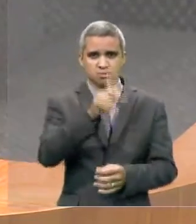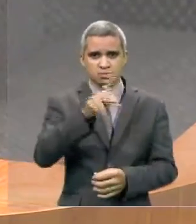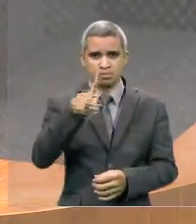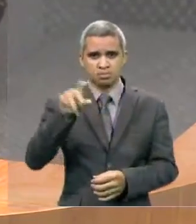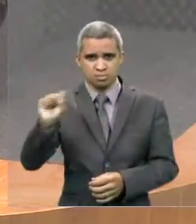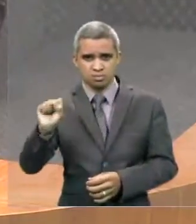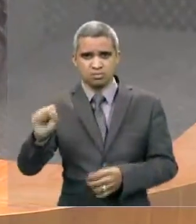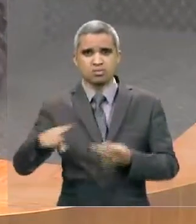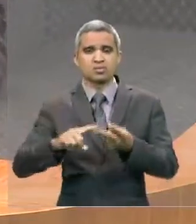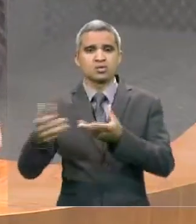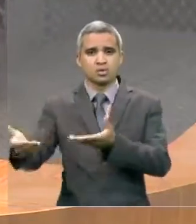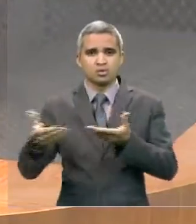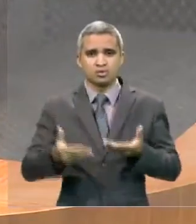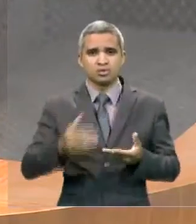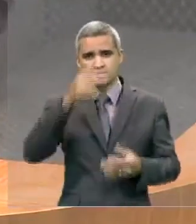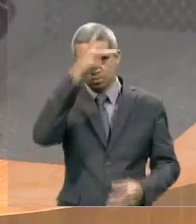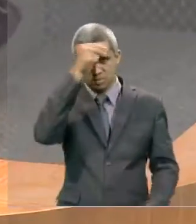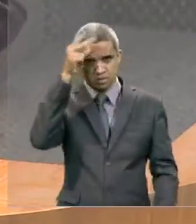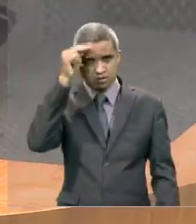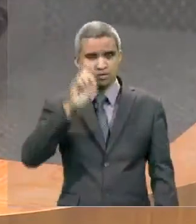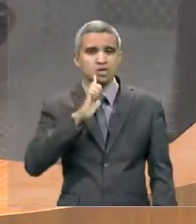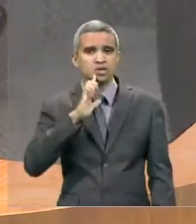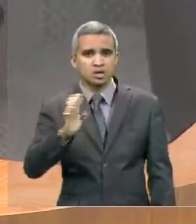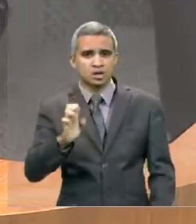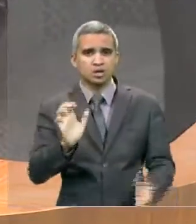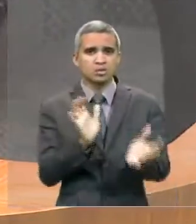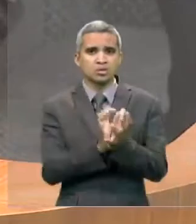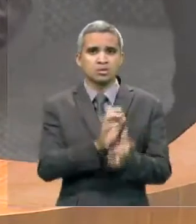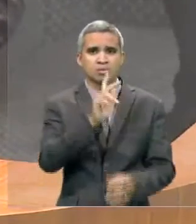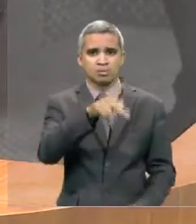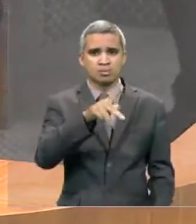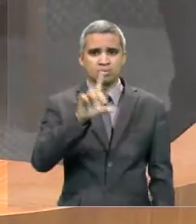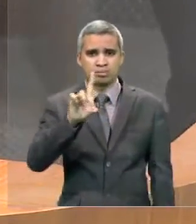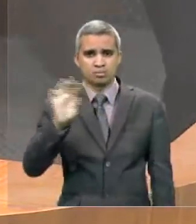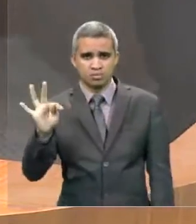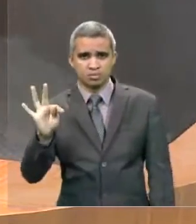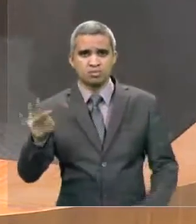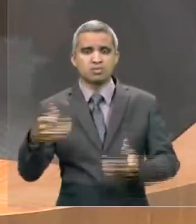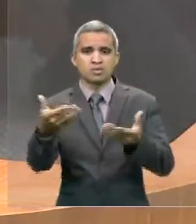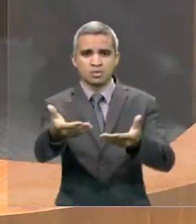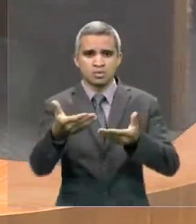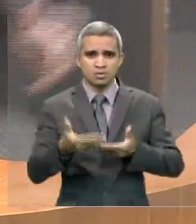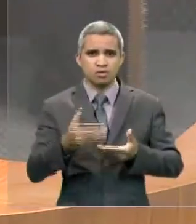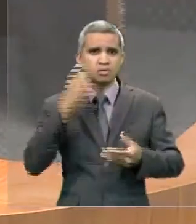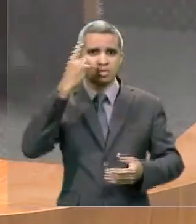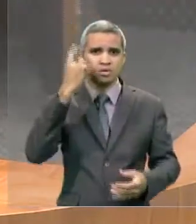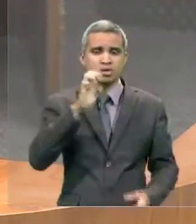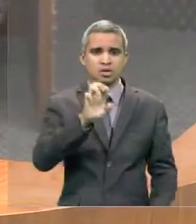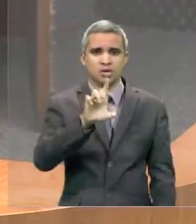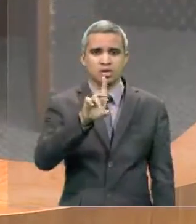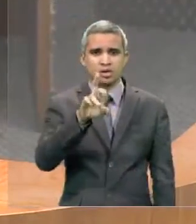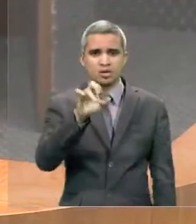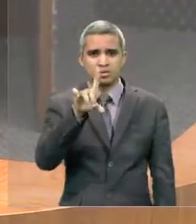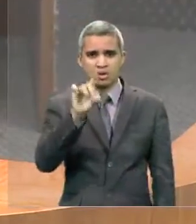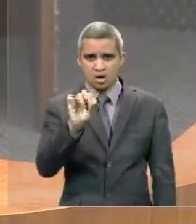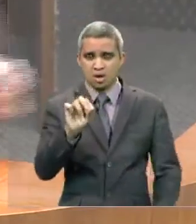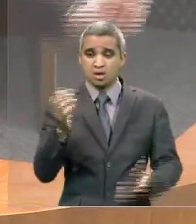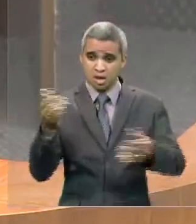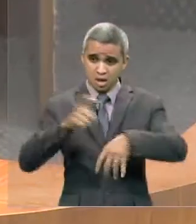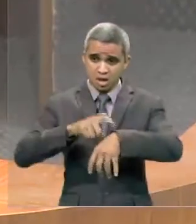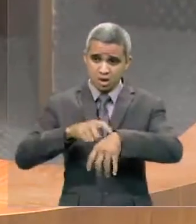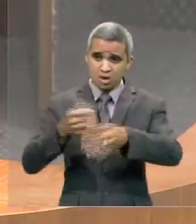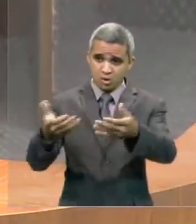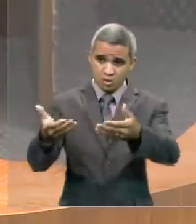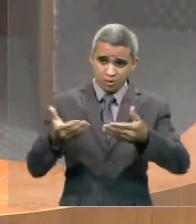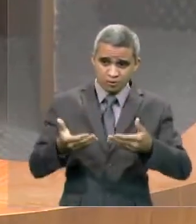convidar o prefeito Edivaldo Holanda Júnior, do PDT, vamos convidar o deputado Eduardo Braide. Deputado, já estou lhe convidando, vou